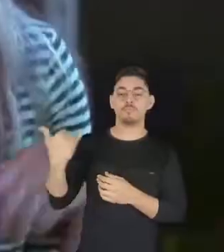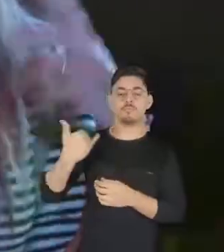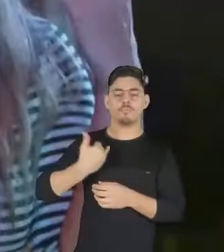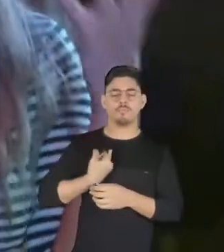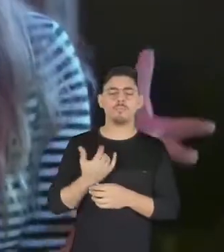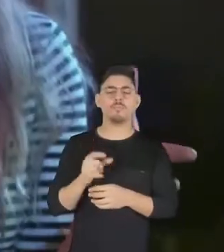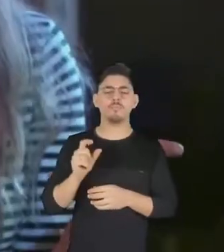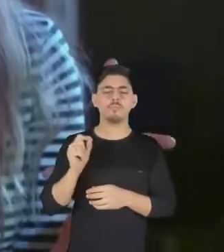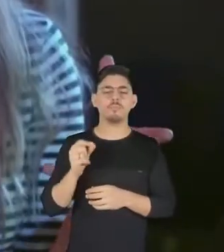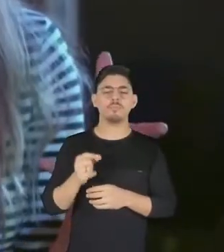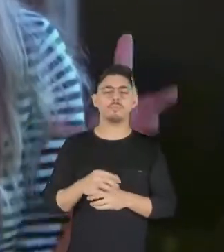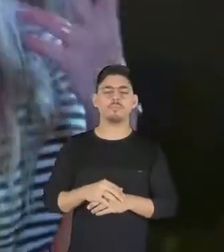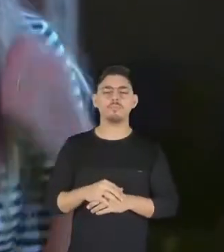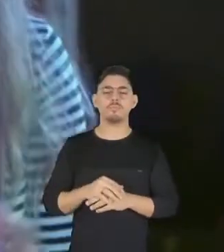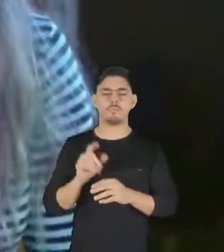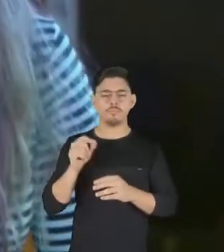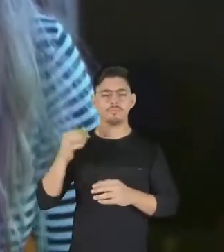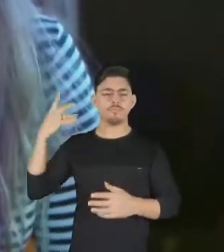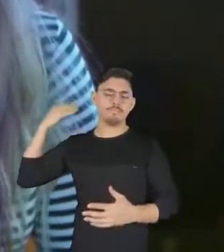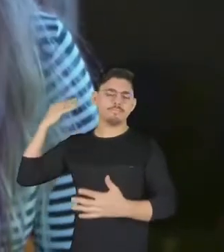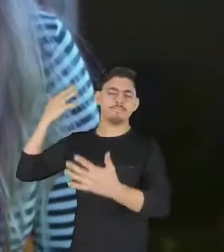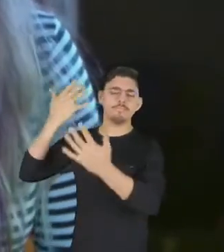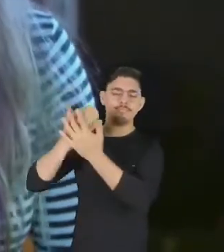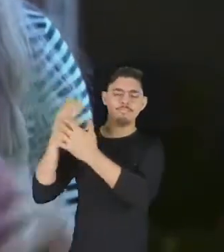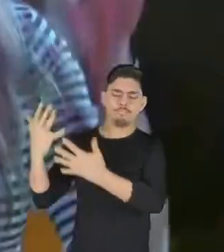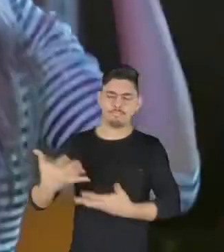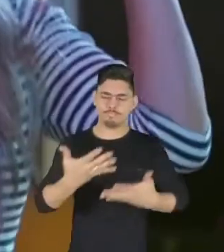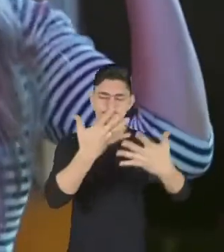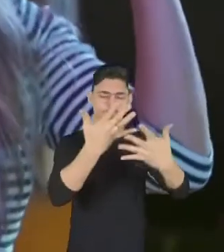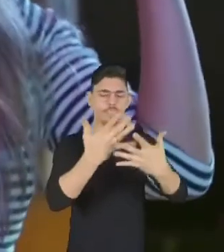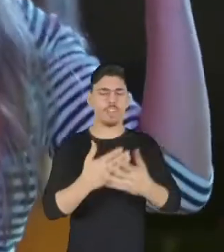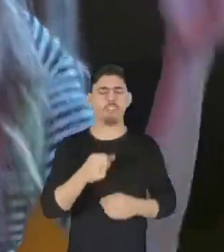trás, olhando para o ano de 2020,